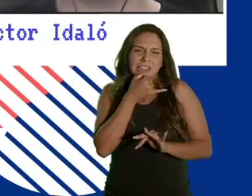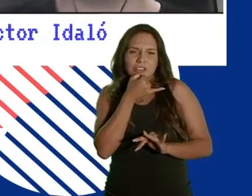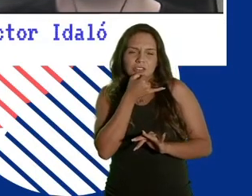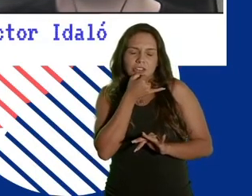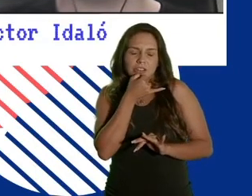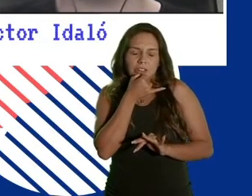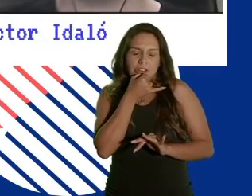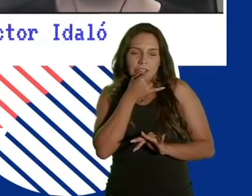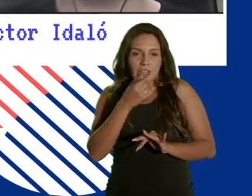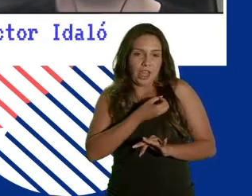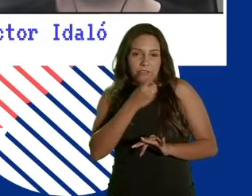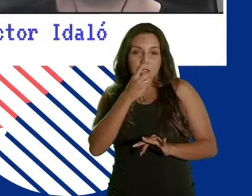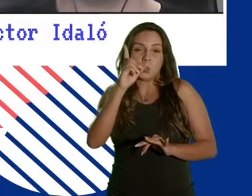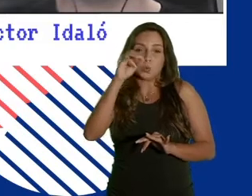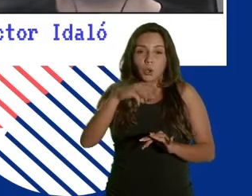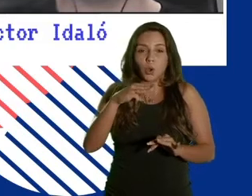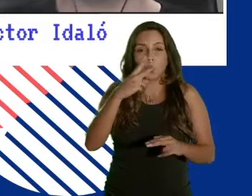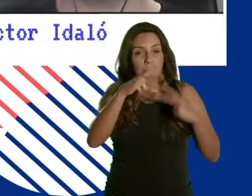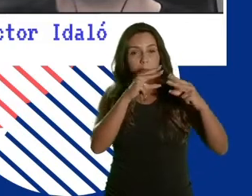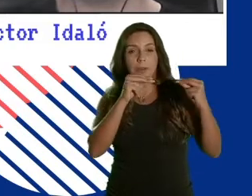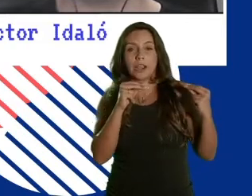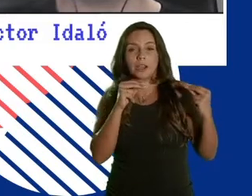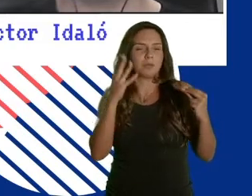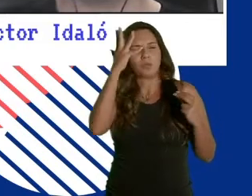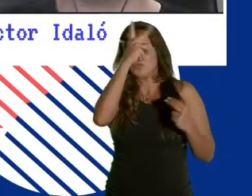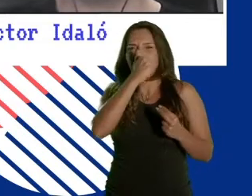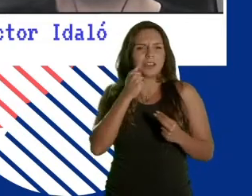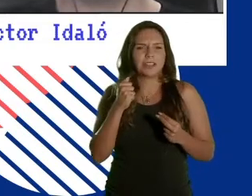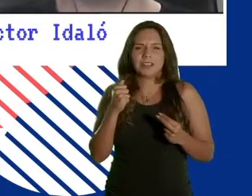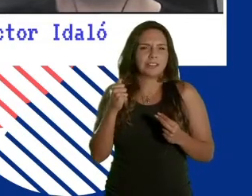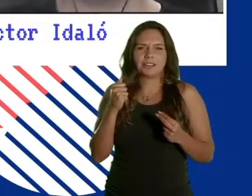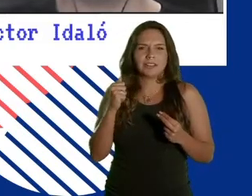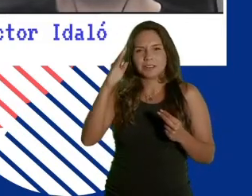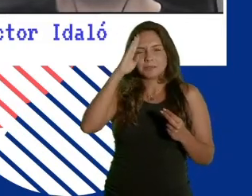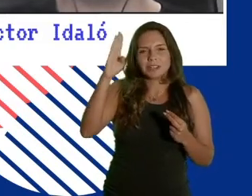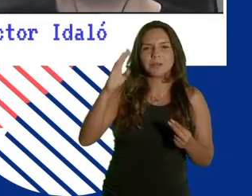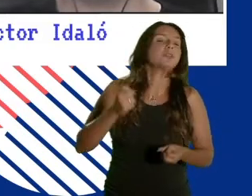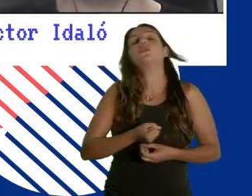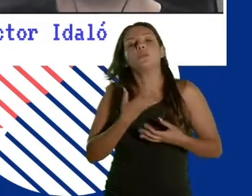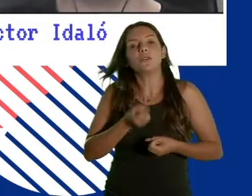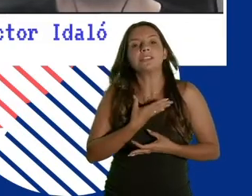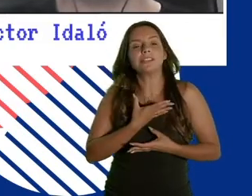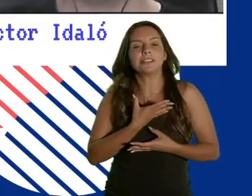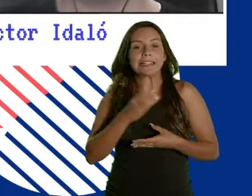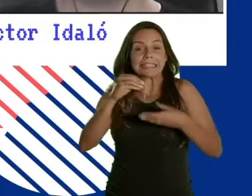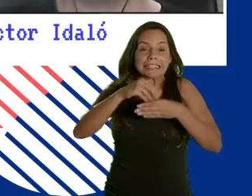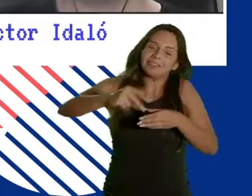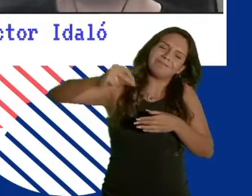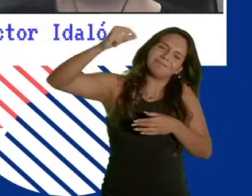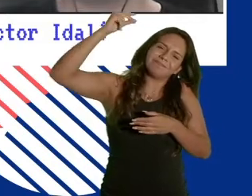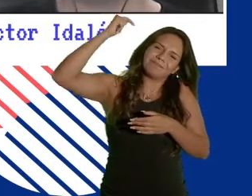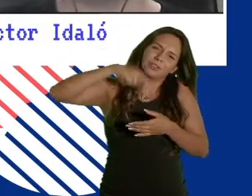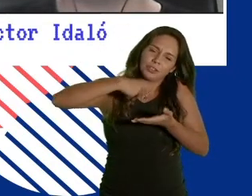um dom, um prêmio, e bonita demais, principalmente com poesia. E desde essa época,